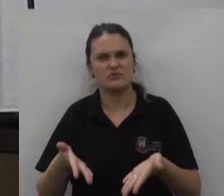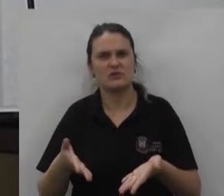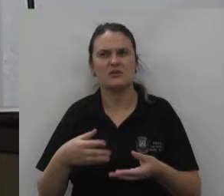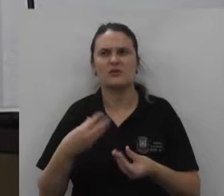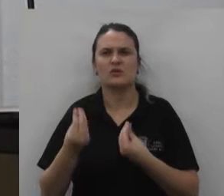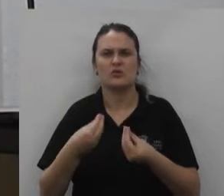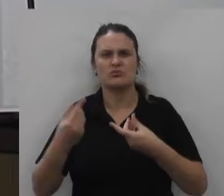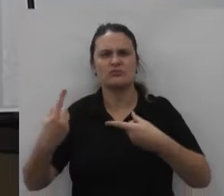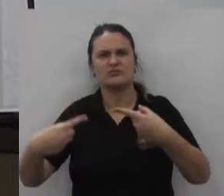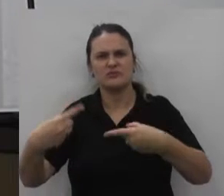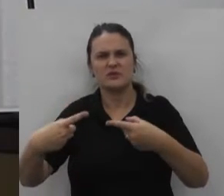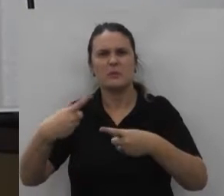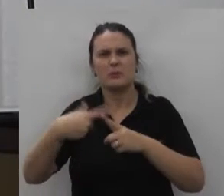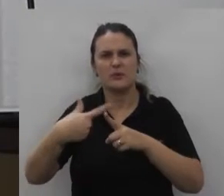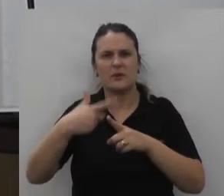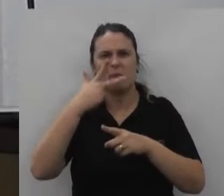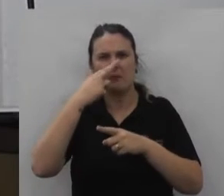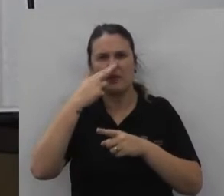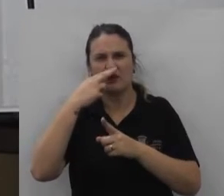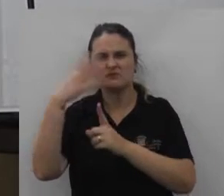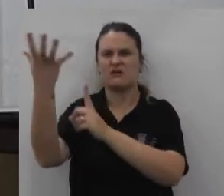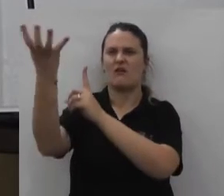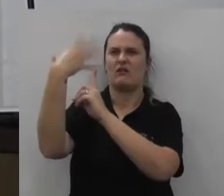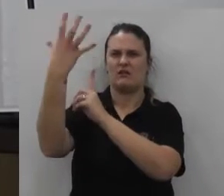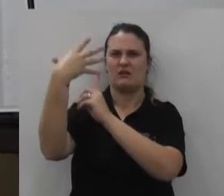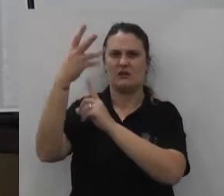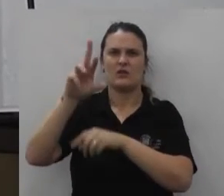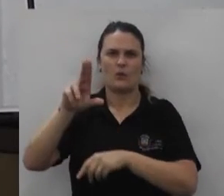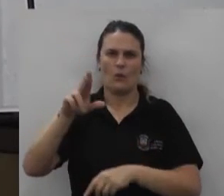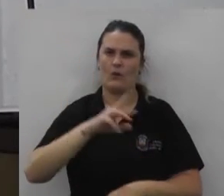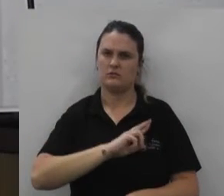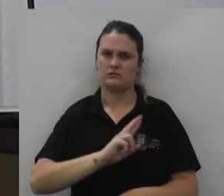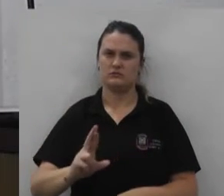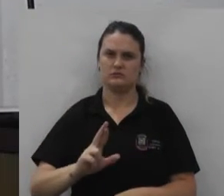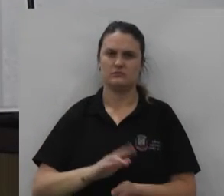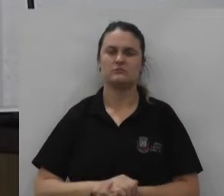isso, colocado na cabeça tão quanto com uma força da religião.